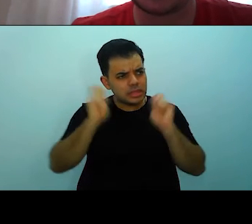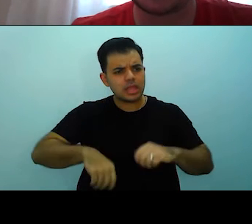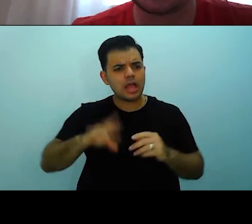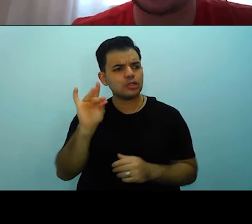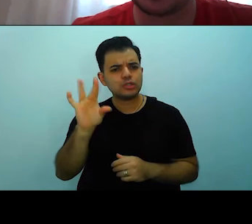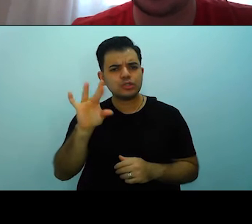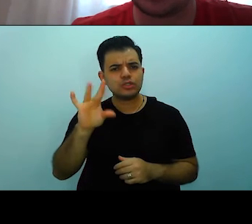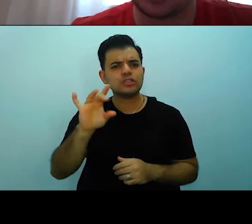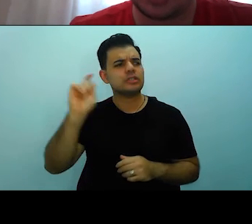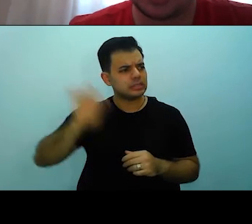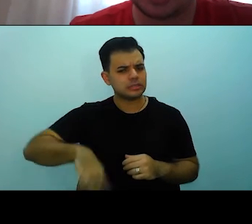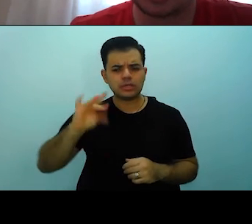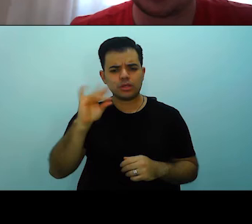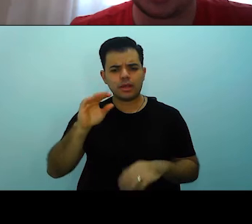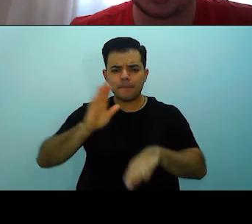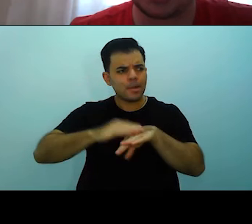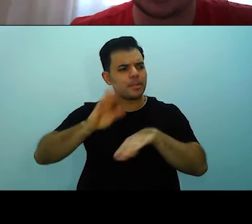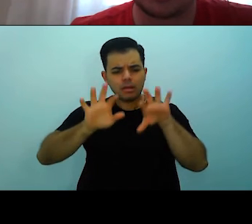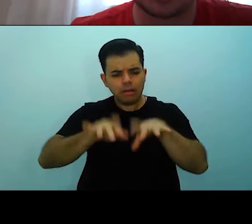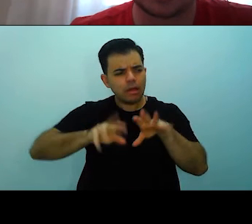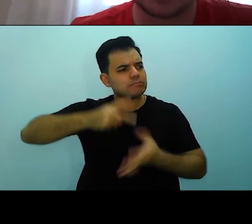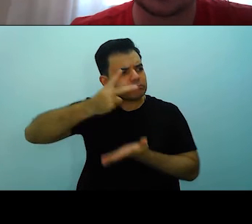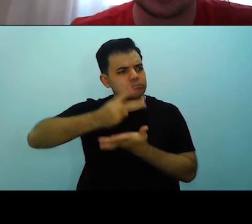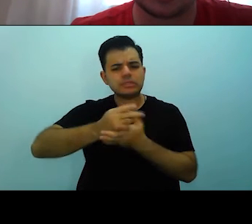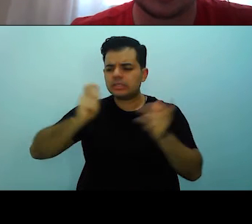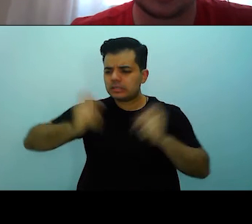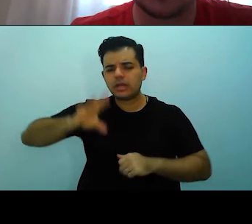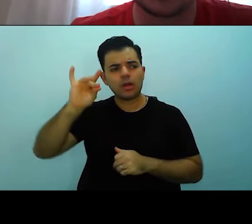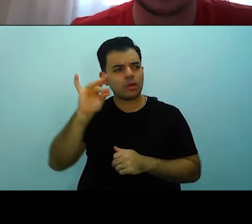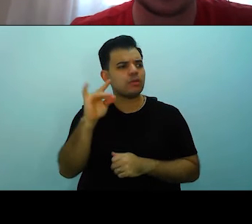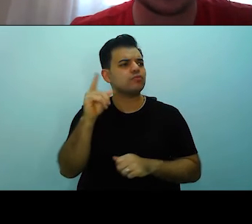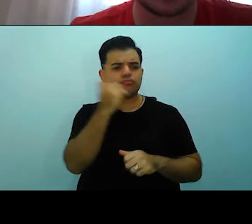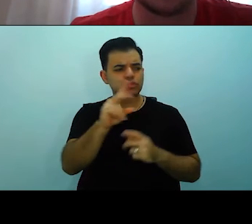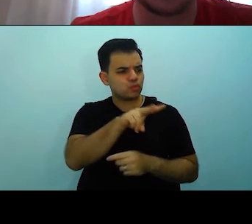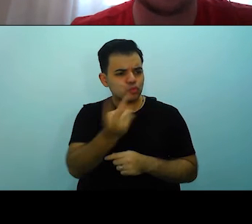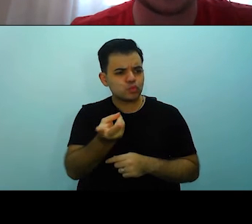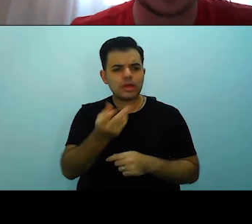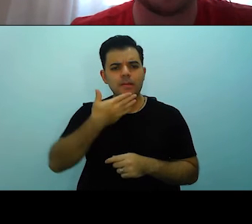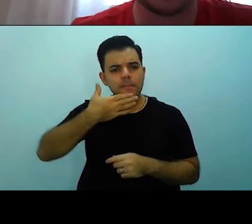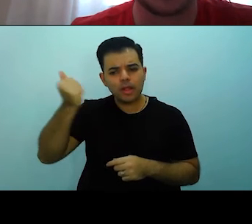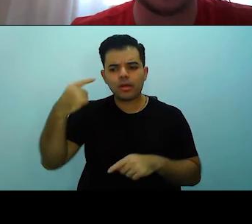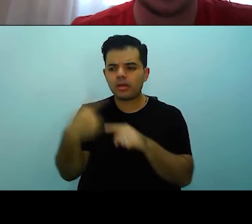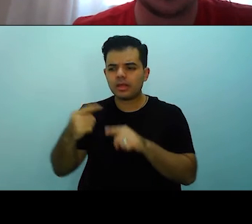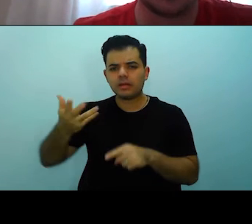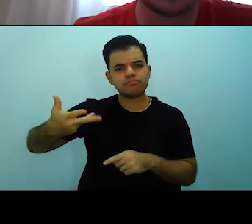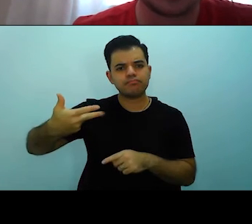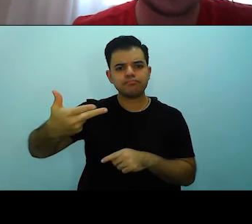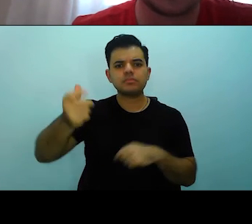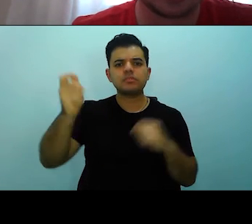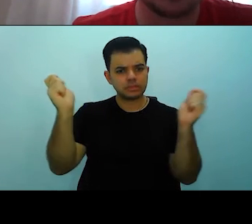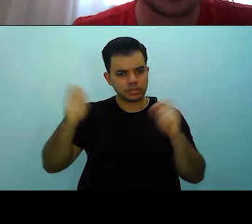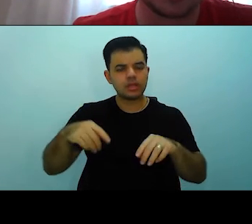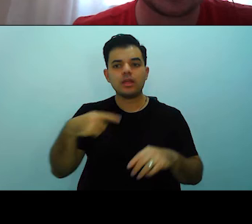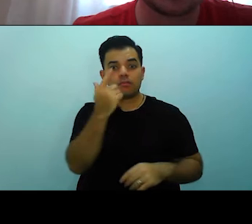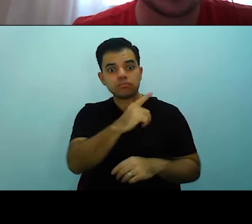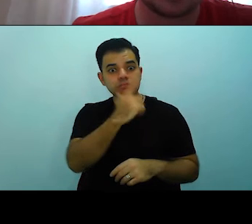não precisa ser manual. A gente pode automatizar isso daqui e fazer com que isso daqui fique mais rápido, né? E eu consegui